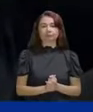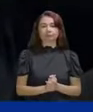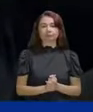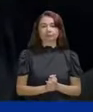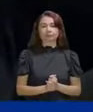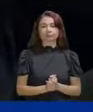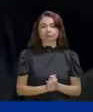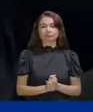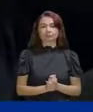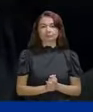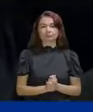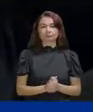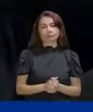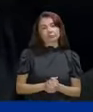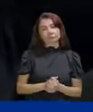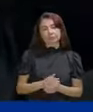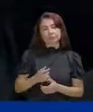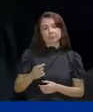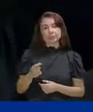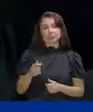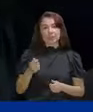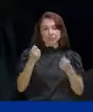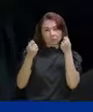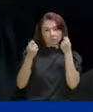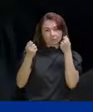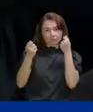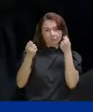fundamental que levou esta Corte a considerar regular